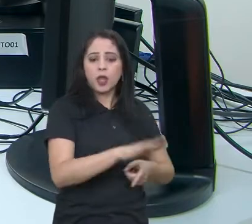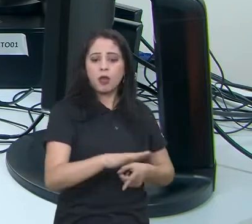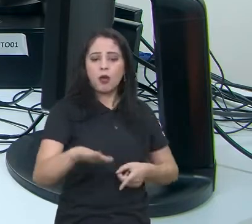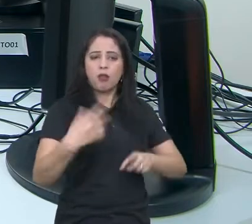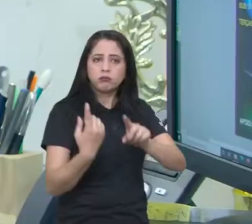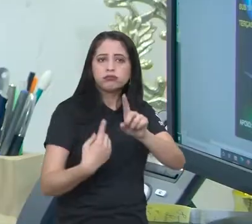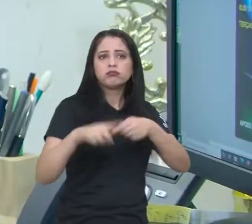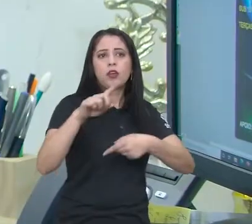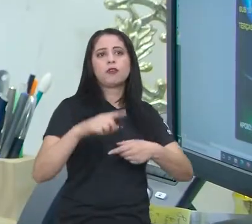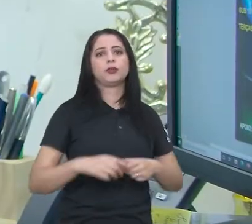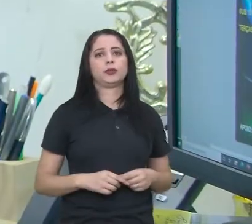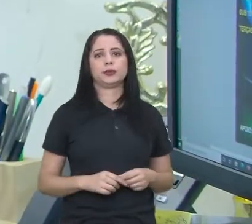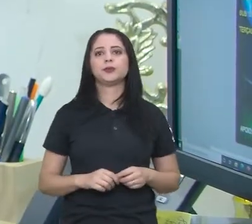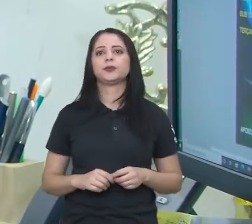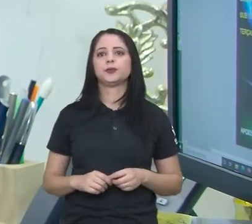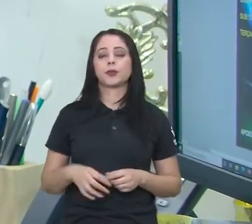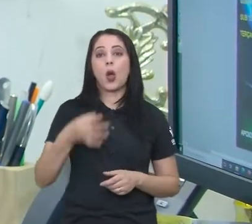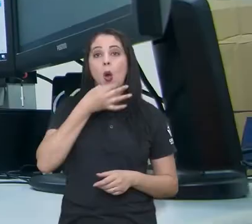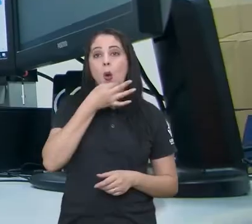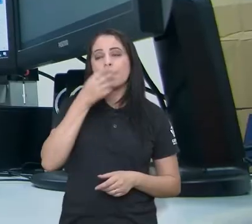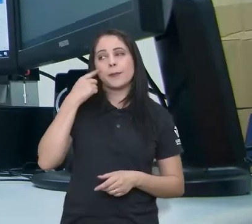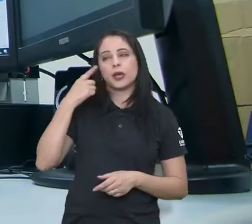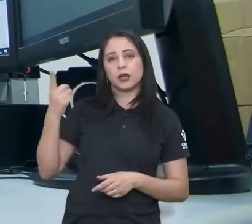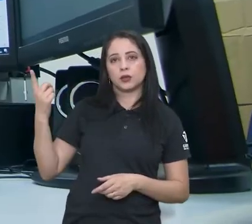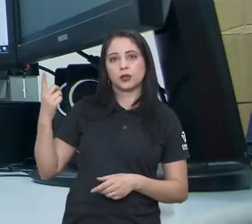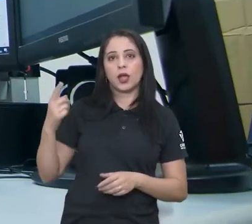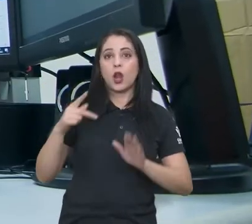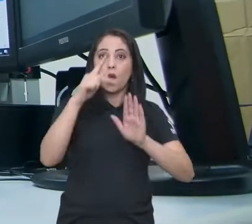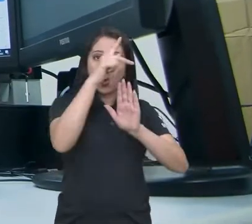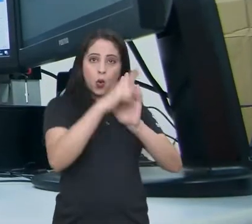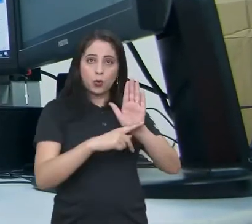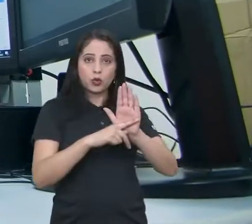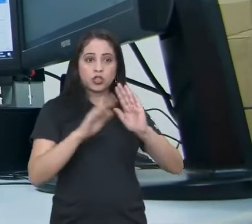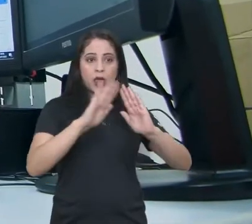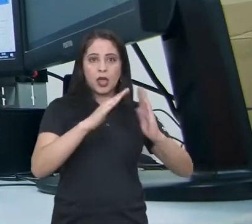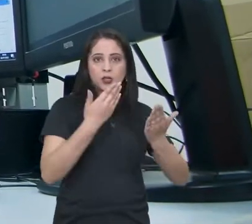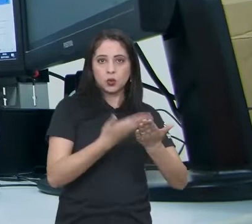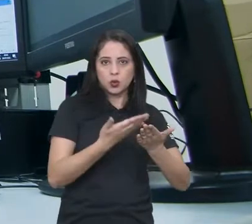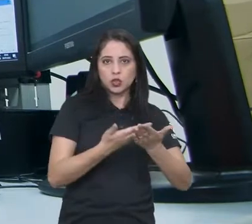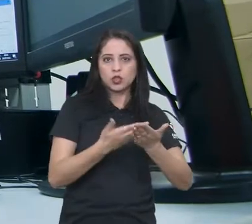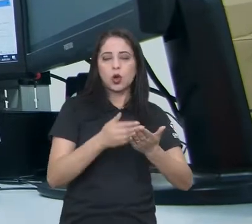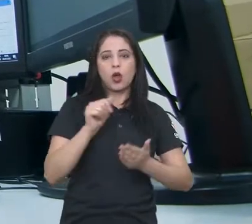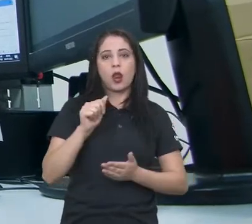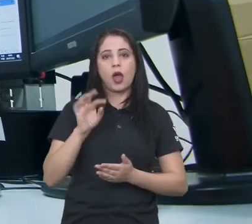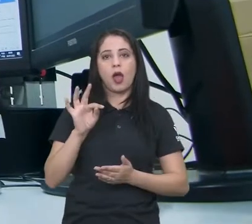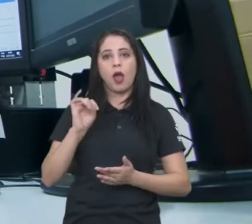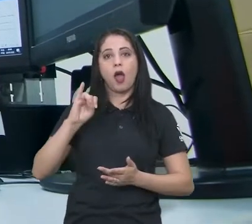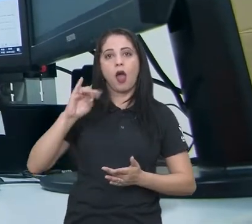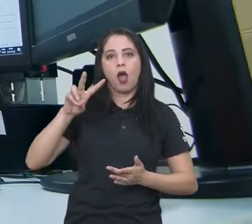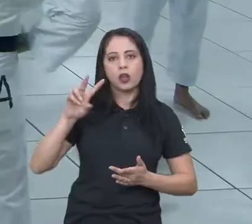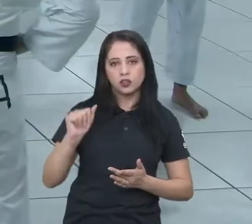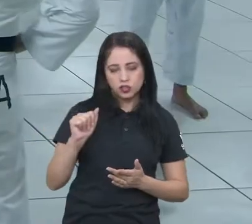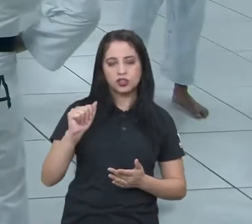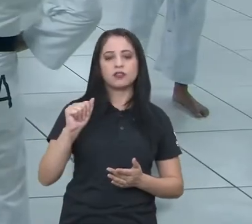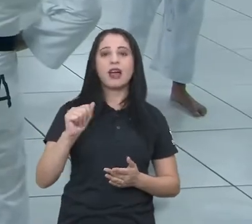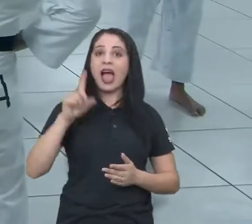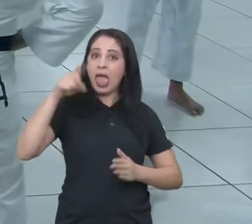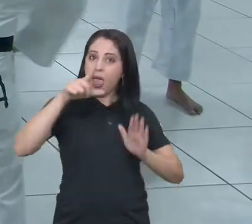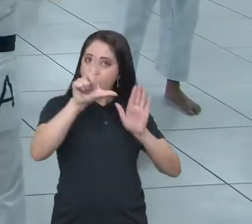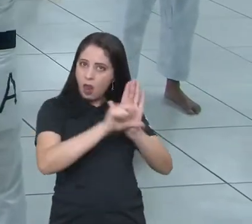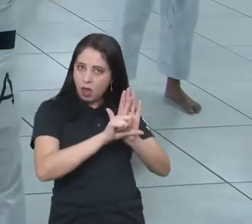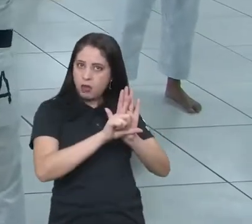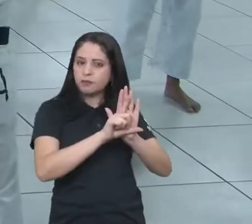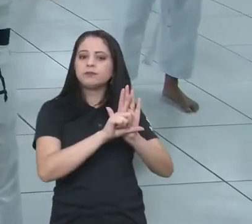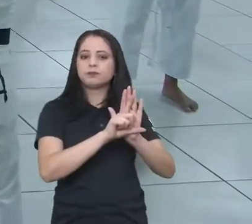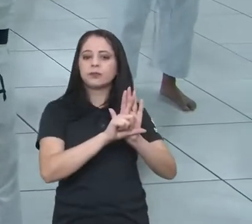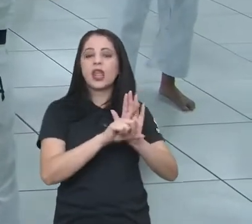nossos alunos. Ainda segundo Renato, o programa Escola Ativa, instituído por uma lei apresentada por ele, tem contribuído com